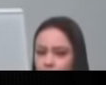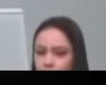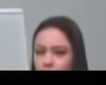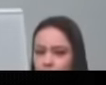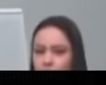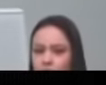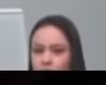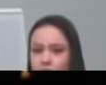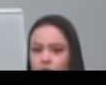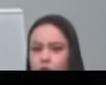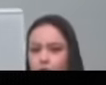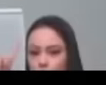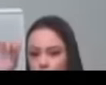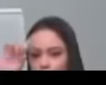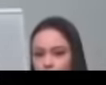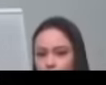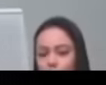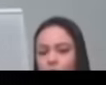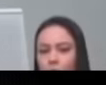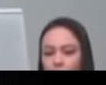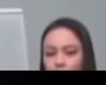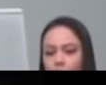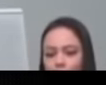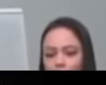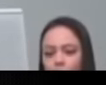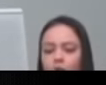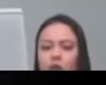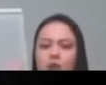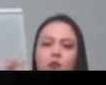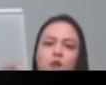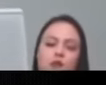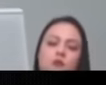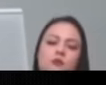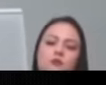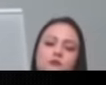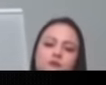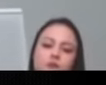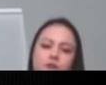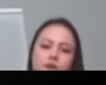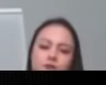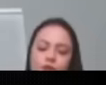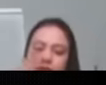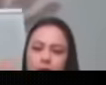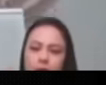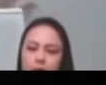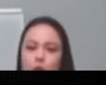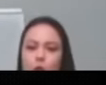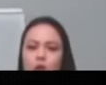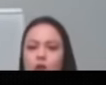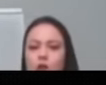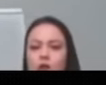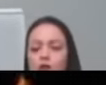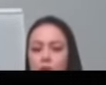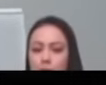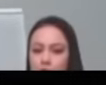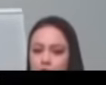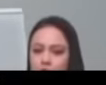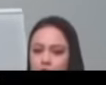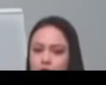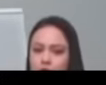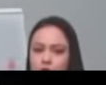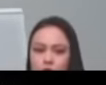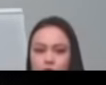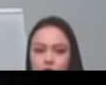Porque dia após dia, reiteradas decisões desrespeitam o Supremo Tribunal Federal. Mas vamos a